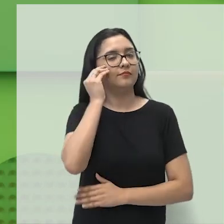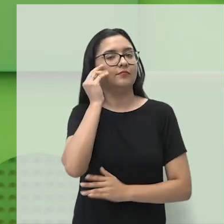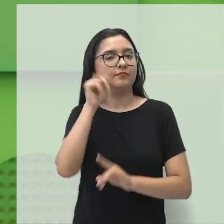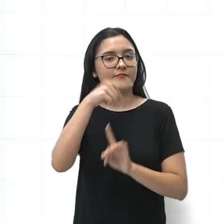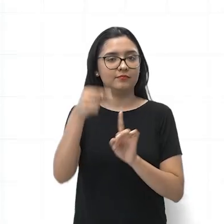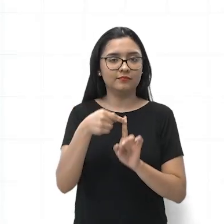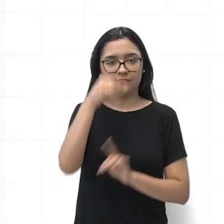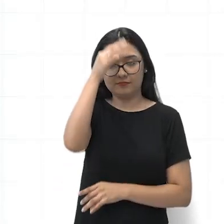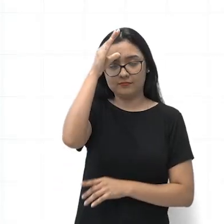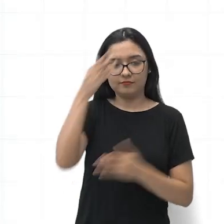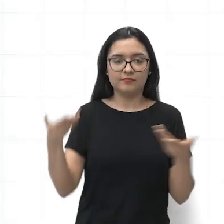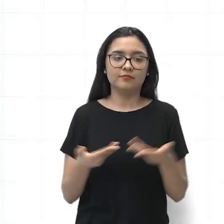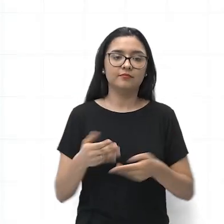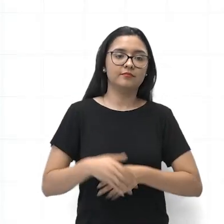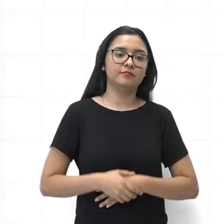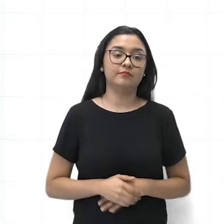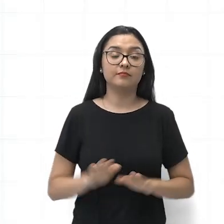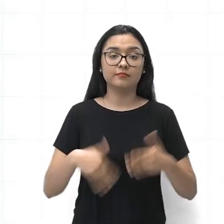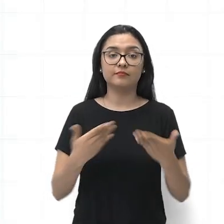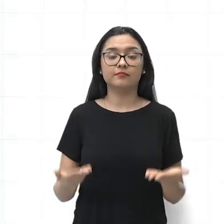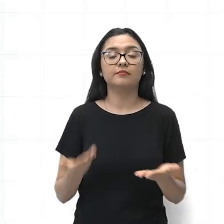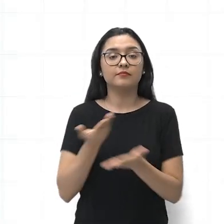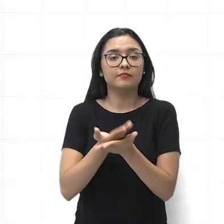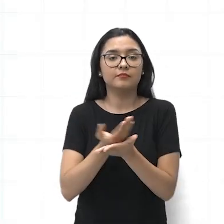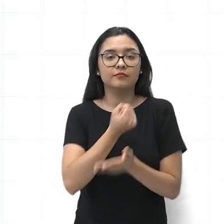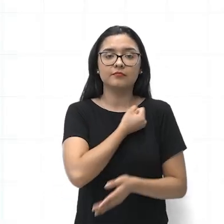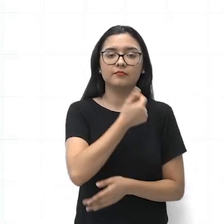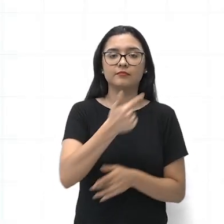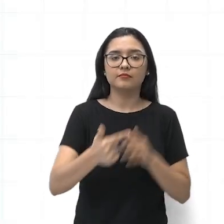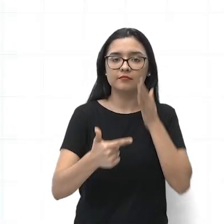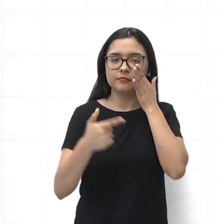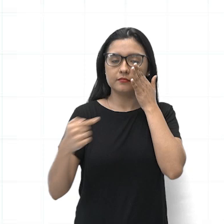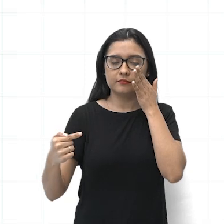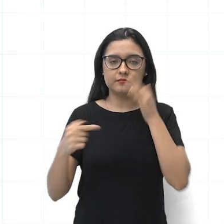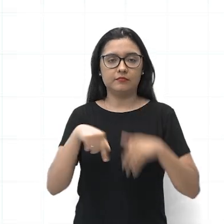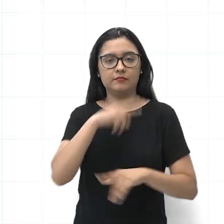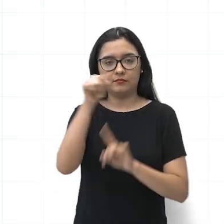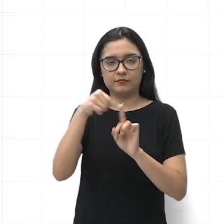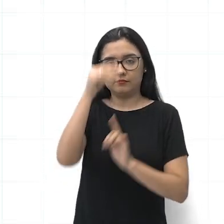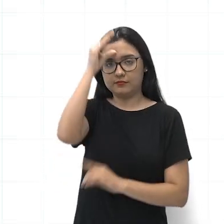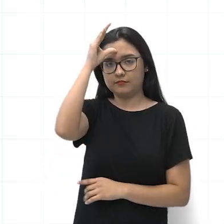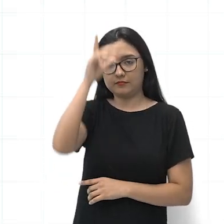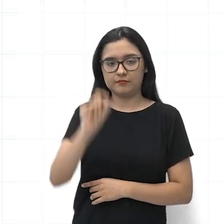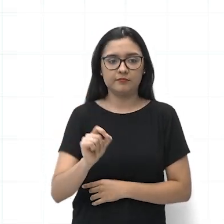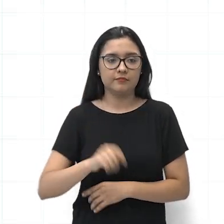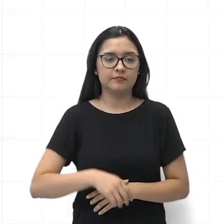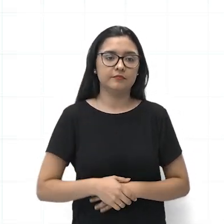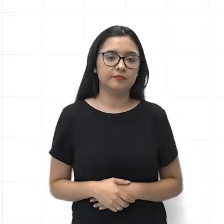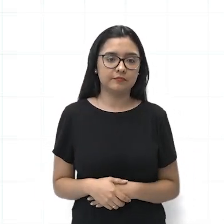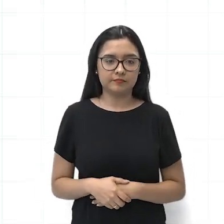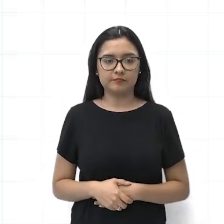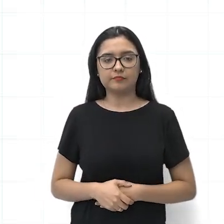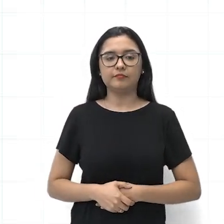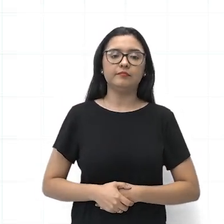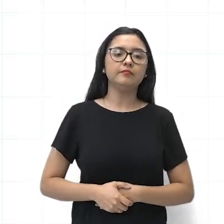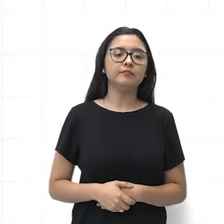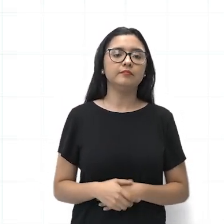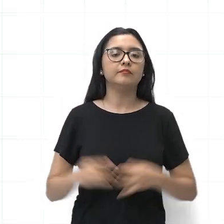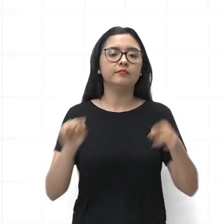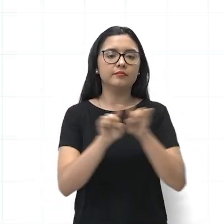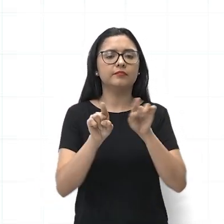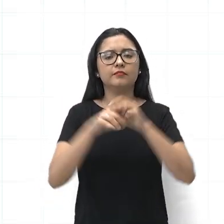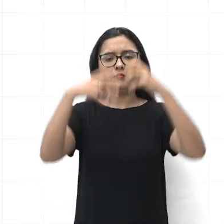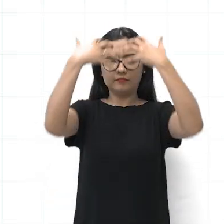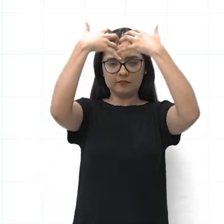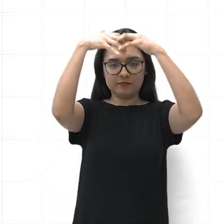nossa aula de hoje. A aula de hoje, de número 27, objeto de conhecimento é